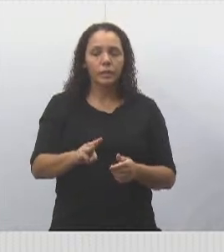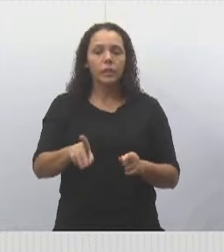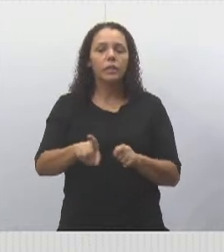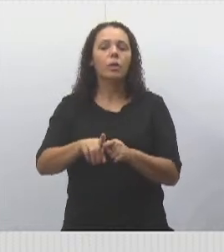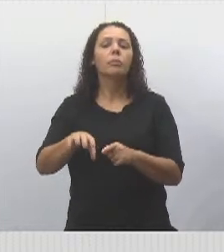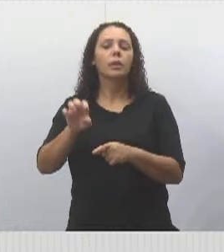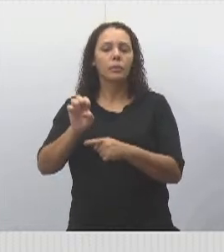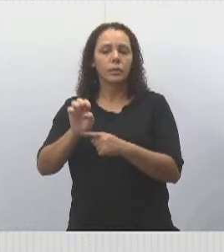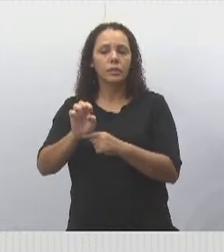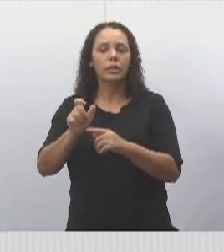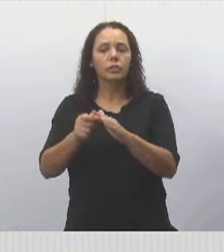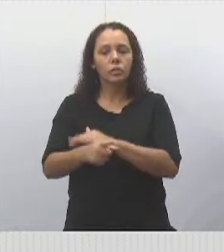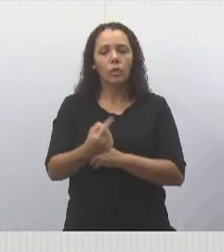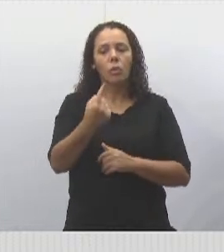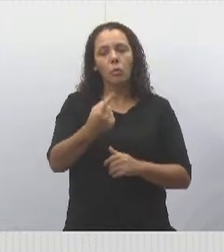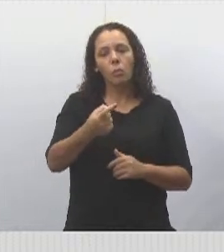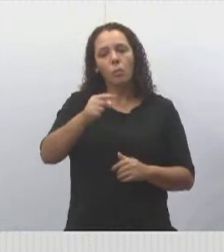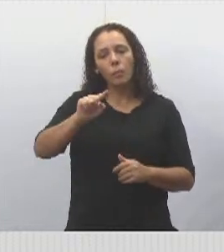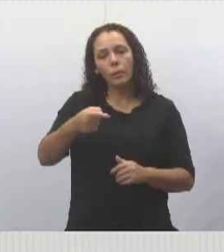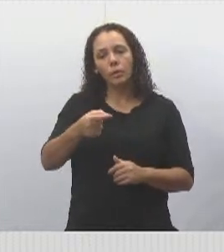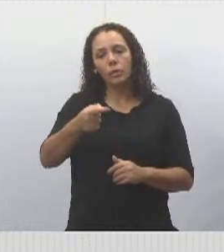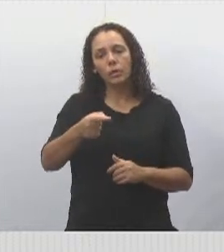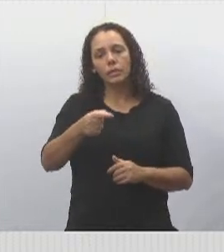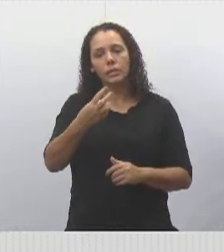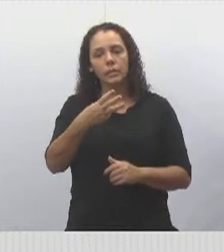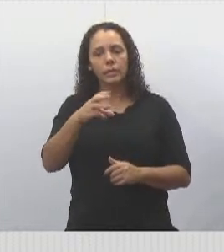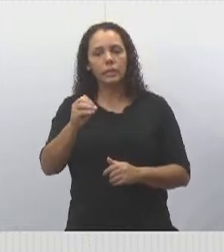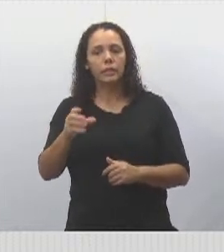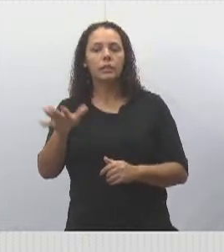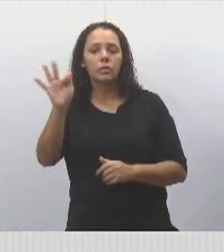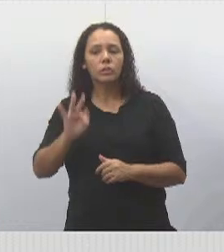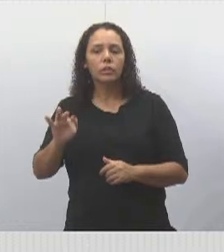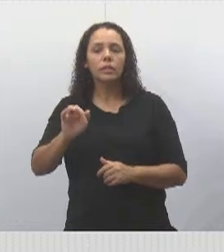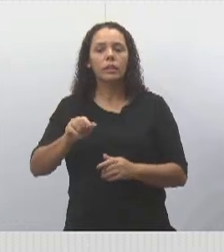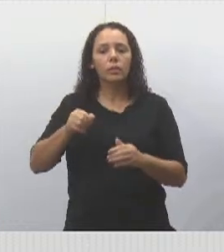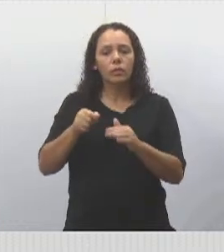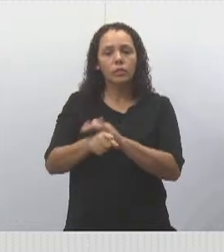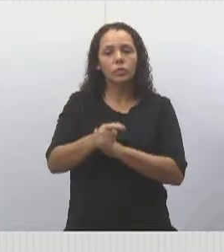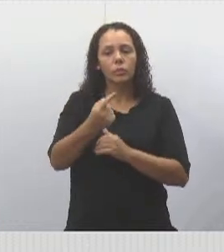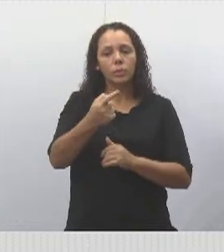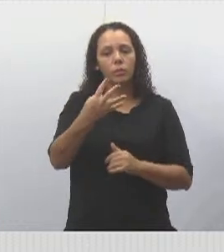estadual, 1.300.000 e 1.400.000 federal. Pode passar.